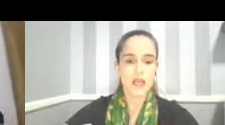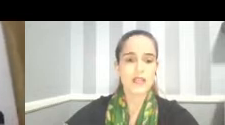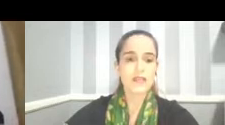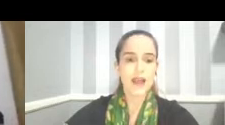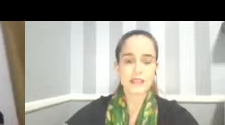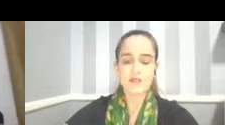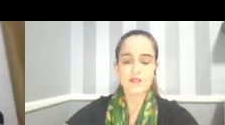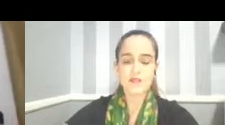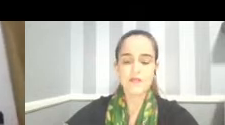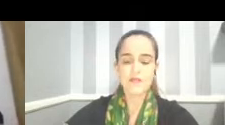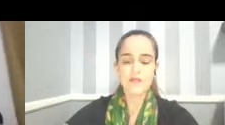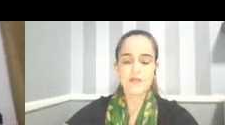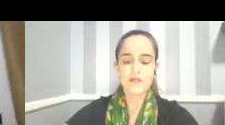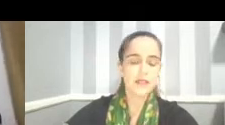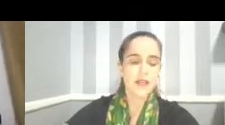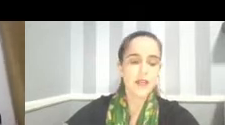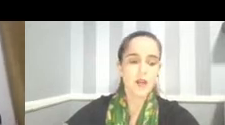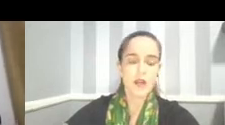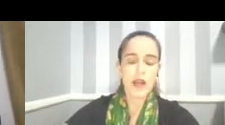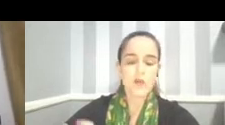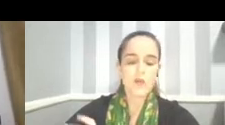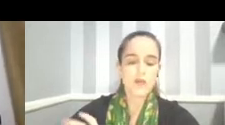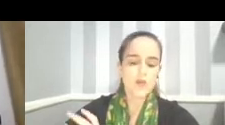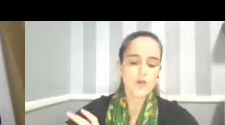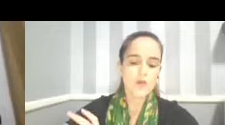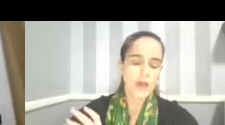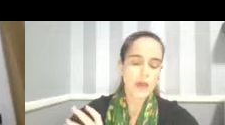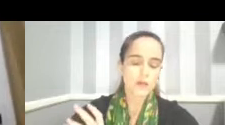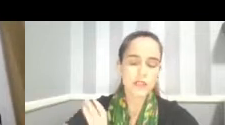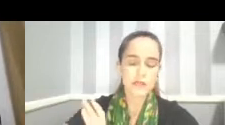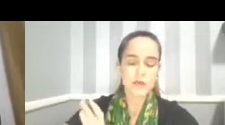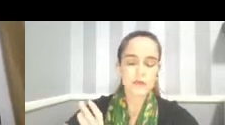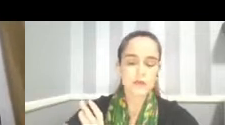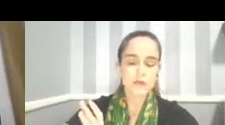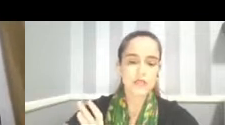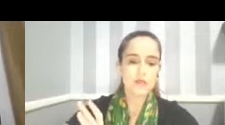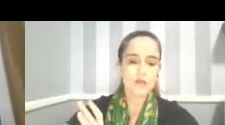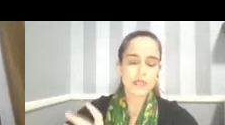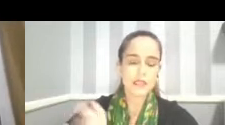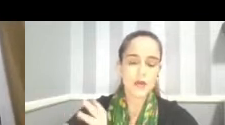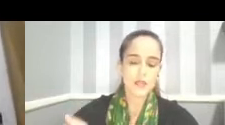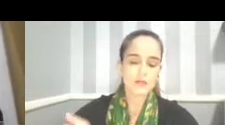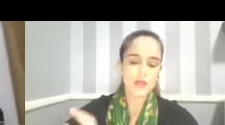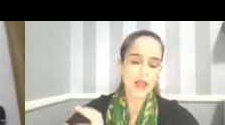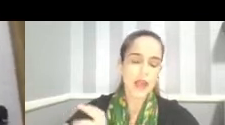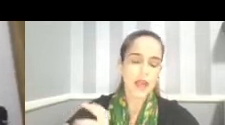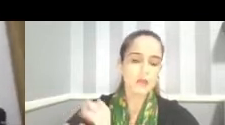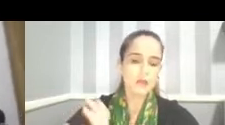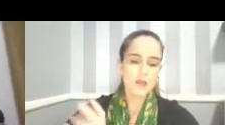tenho que deitar essa vítima e colocar esse local com o membro acima do nível do coração,